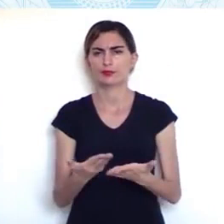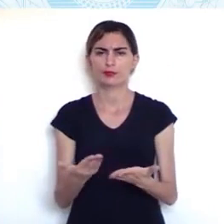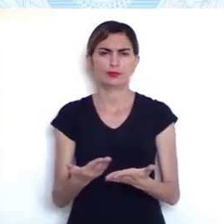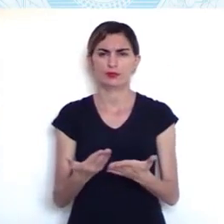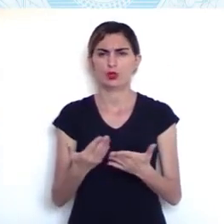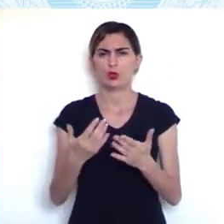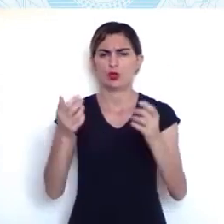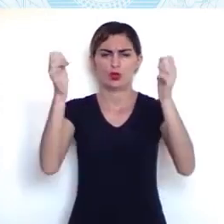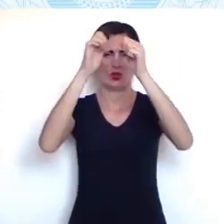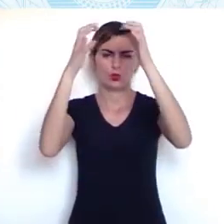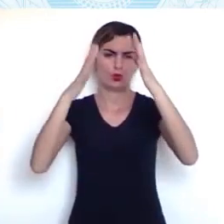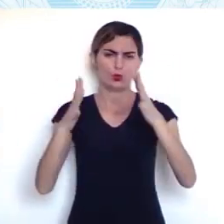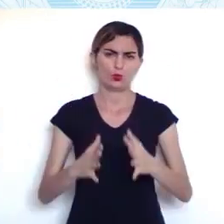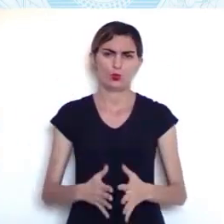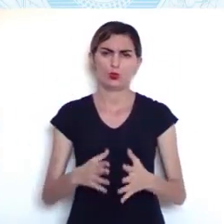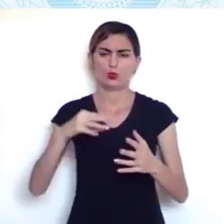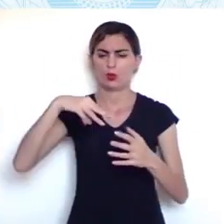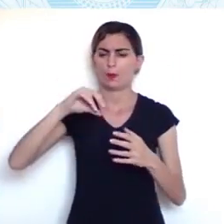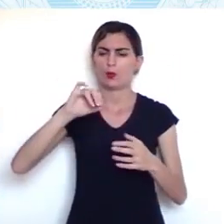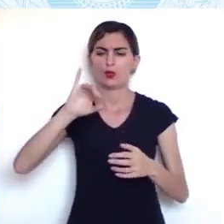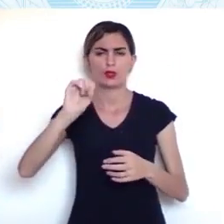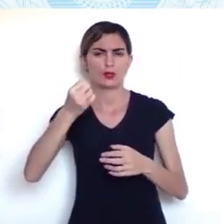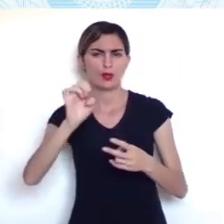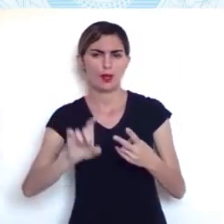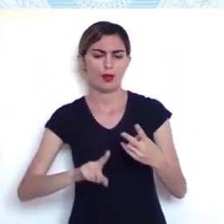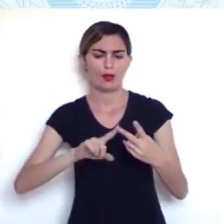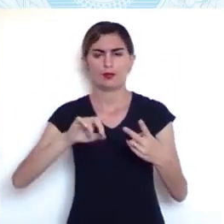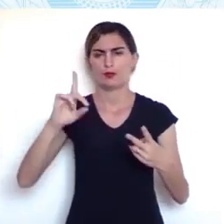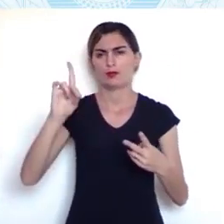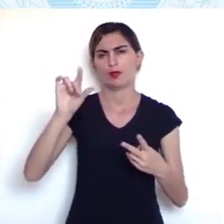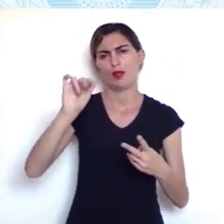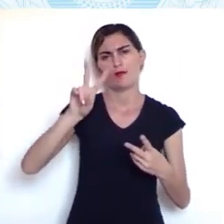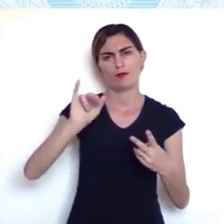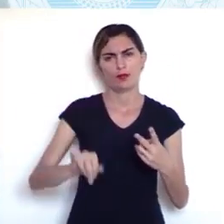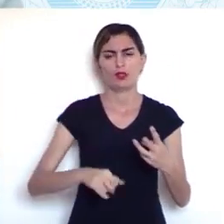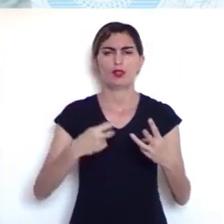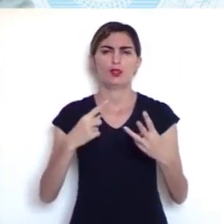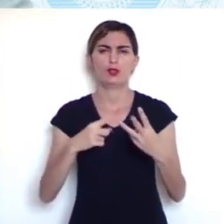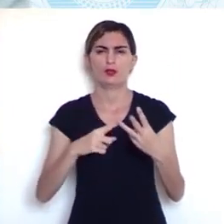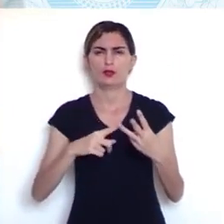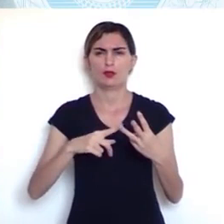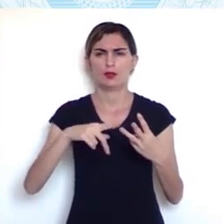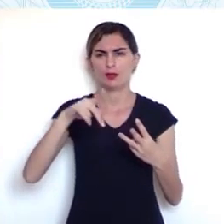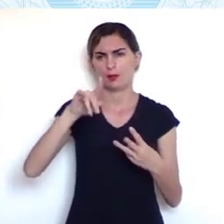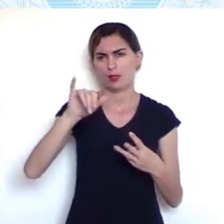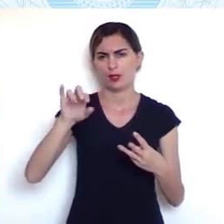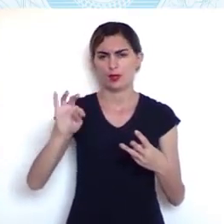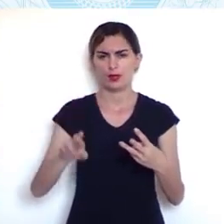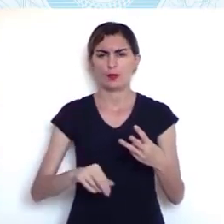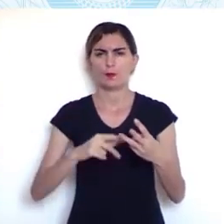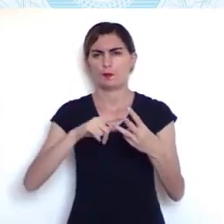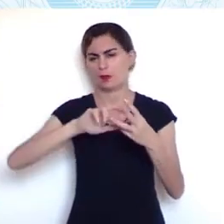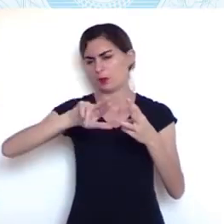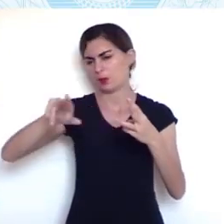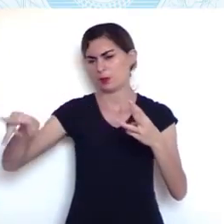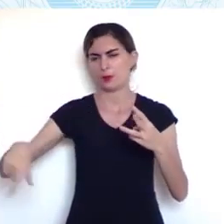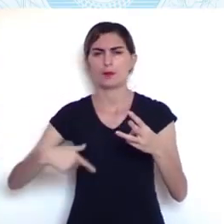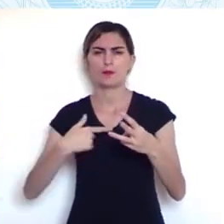como Moisés, Davi e Pietà. O afresco na Capela